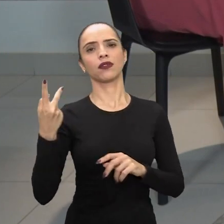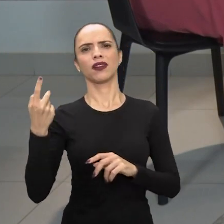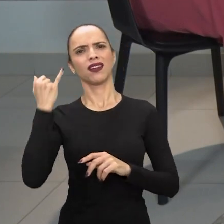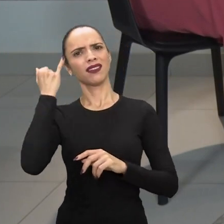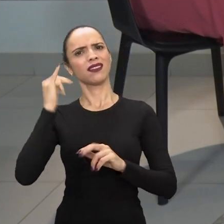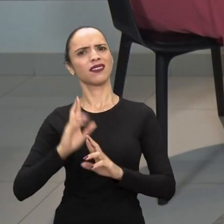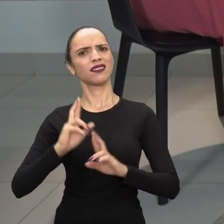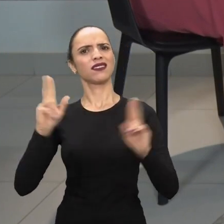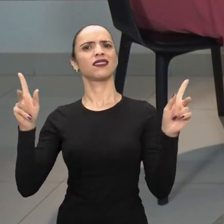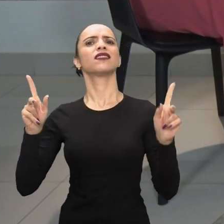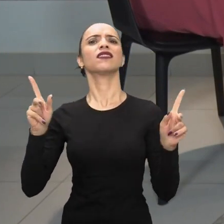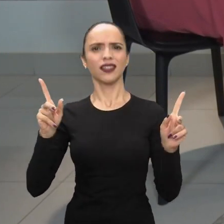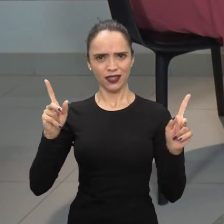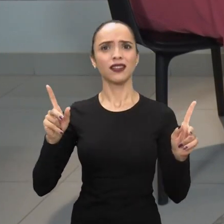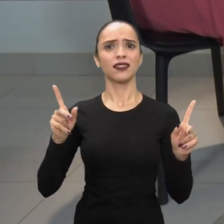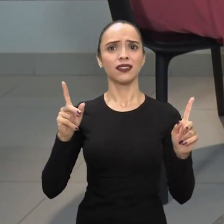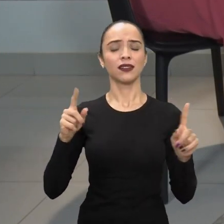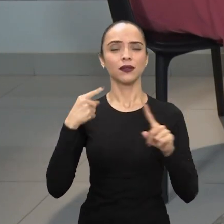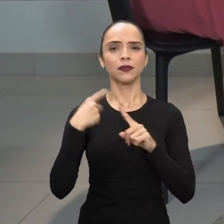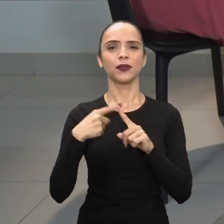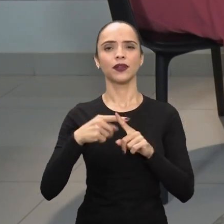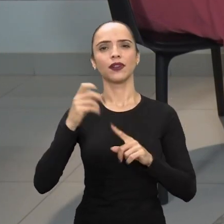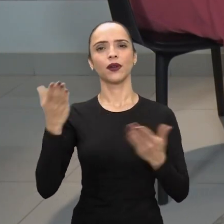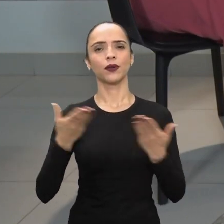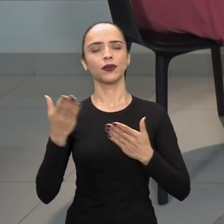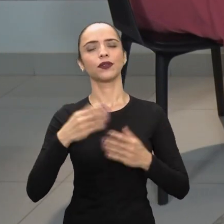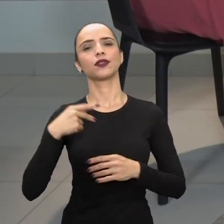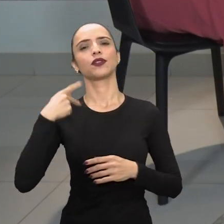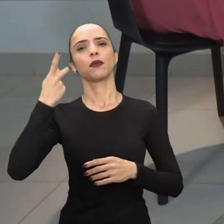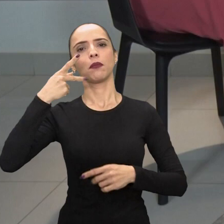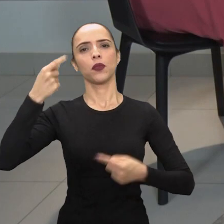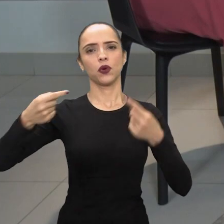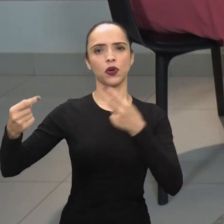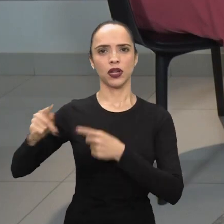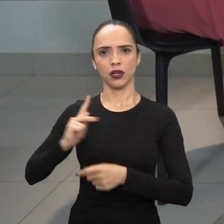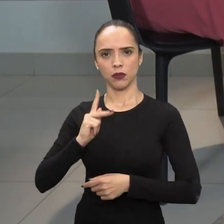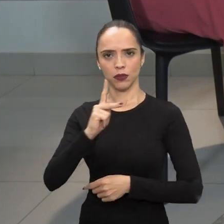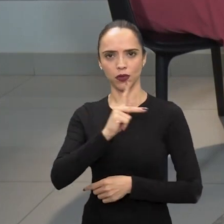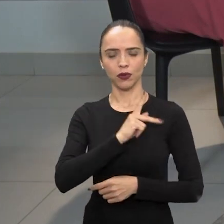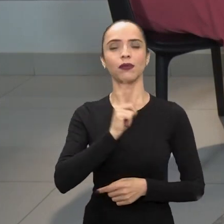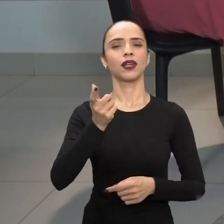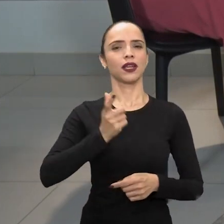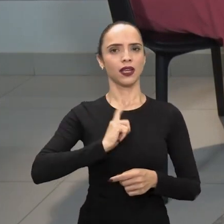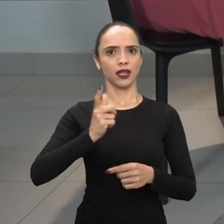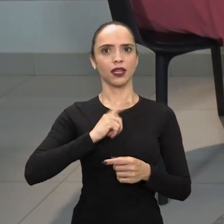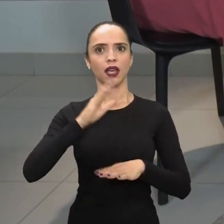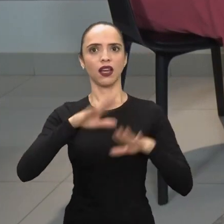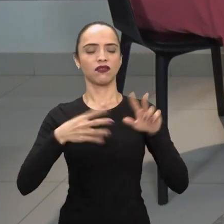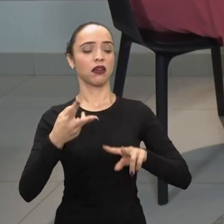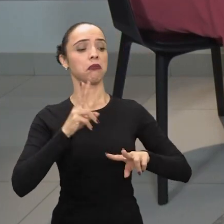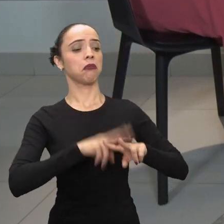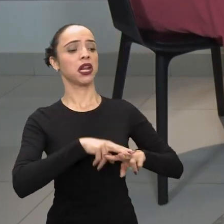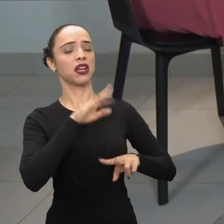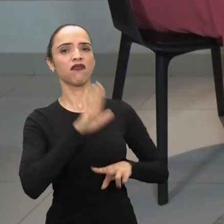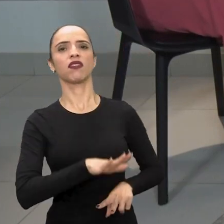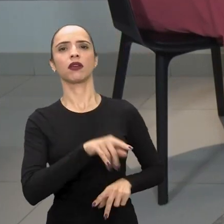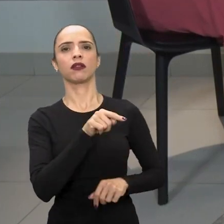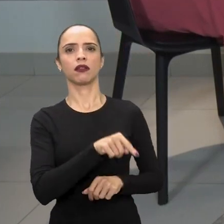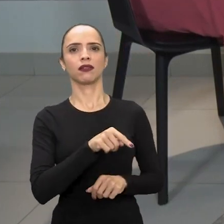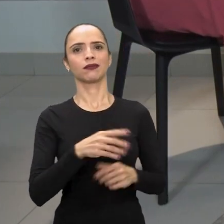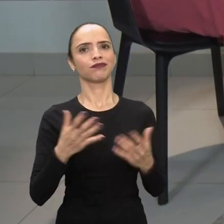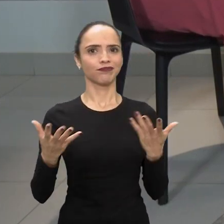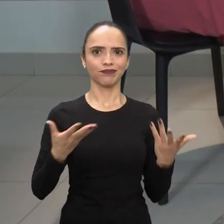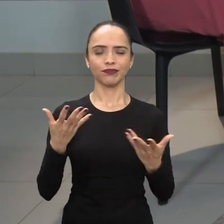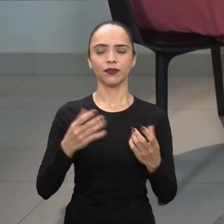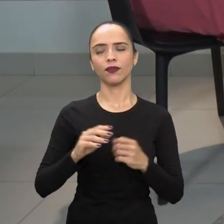pública que tá quer dizer a seletividade hoje é uma política pública que seleciona determinado segmentos para serem encarcerado para ser empresas